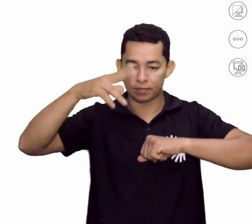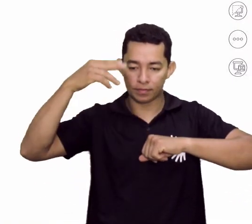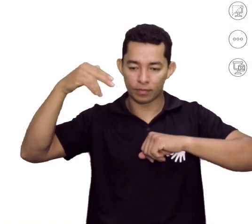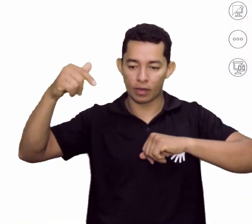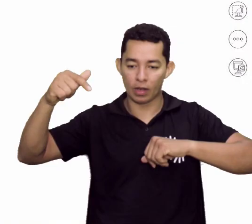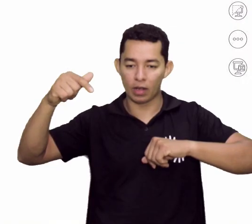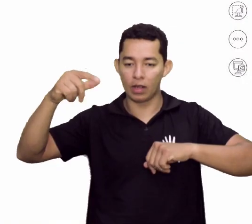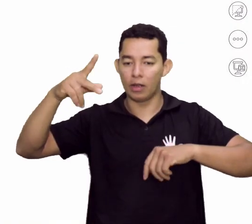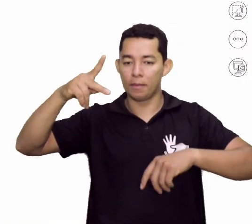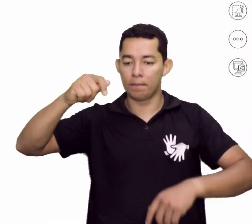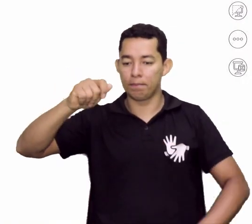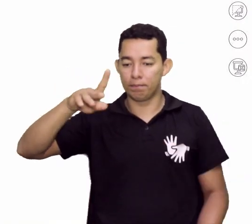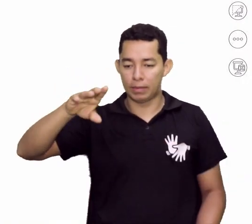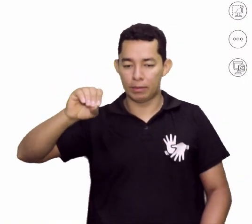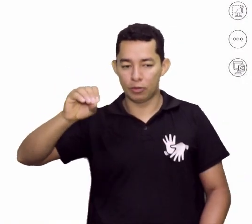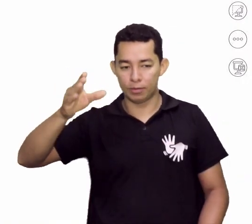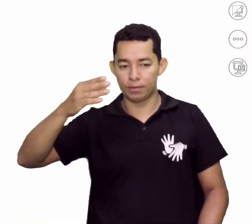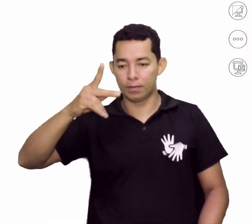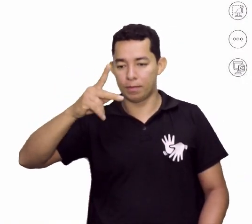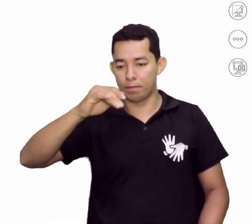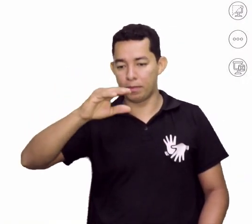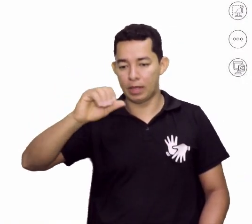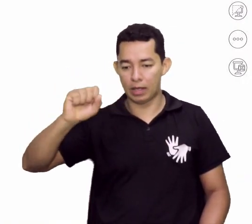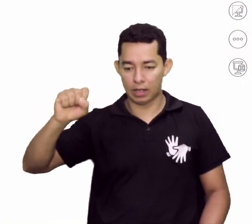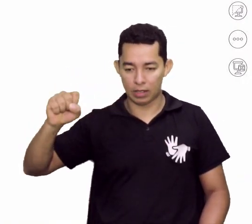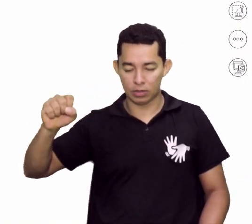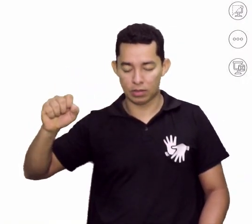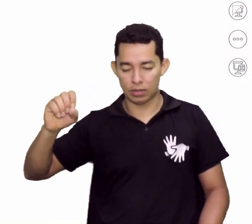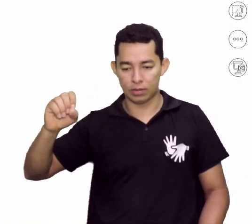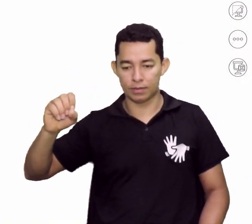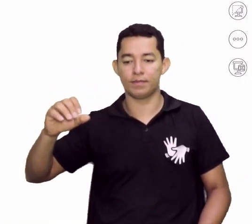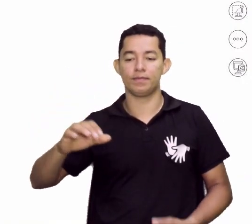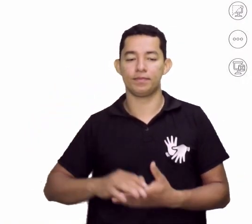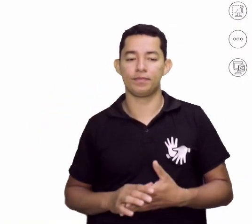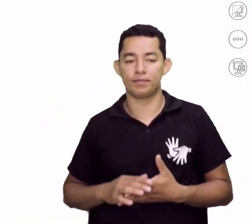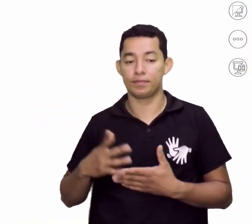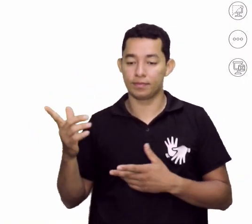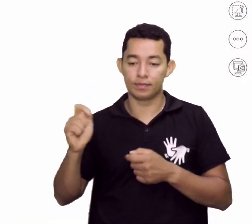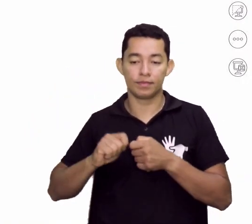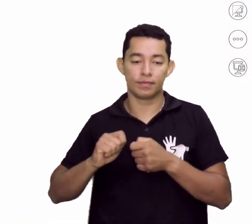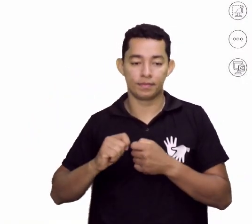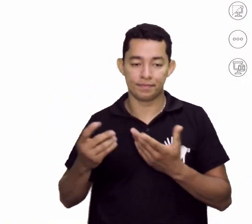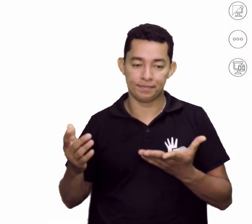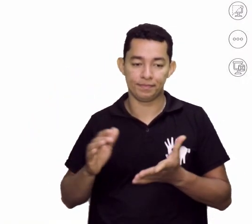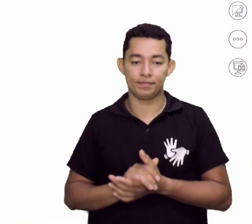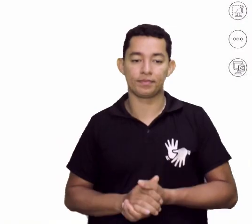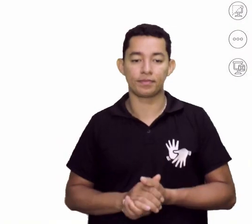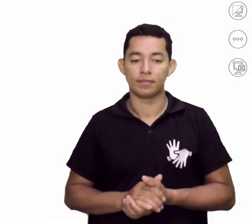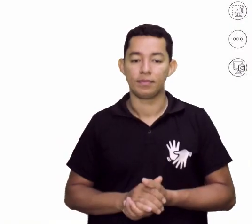uma obra do pintor espanhol e cubista Pablo Picasso, né?